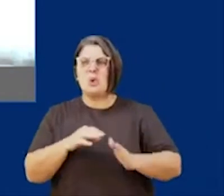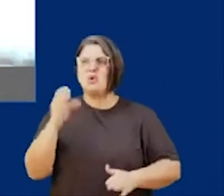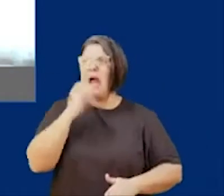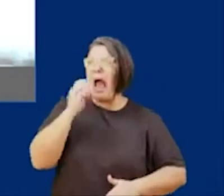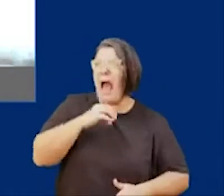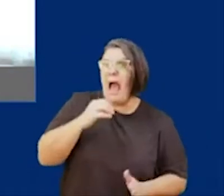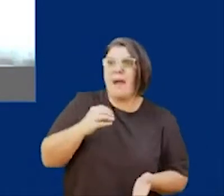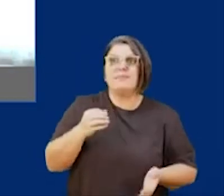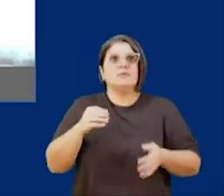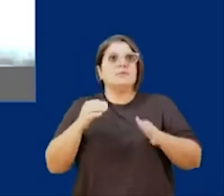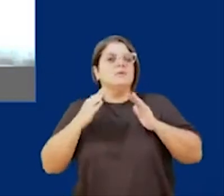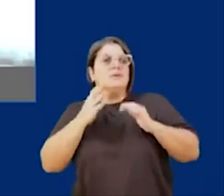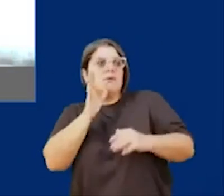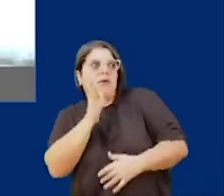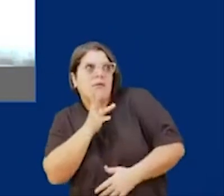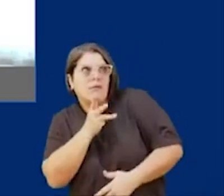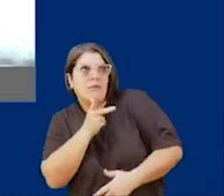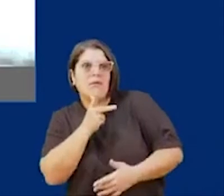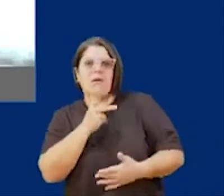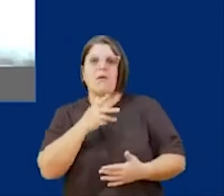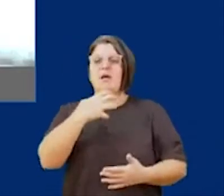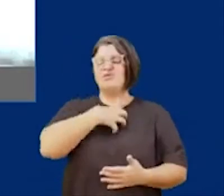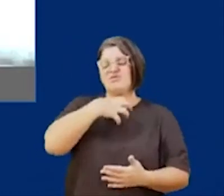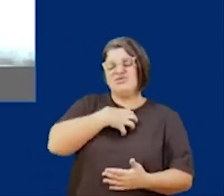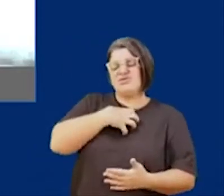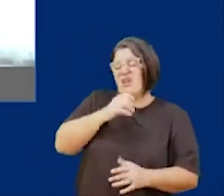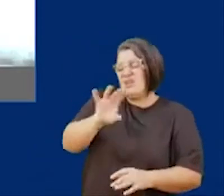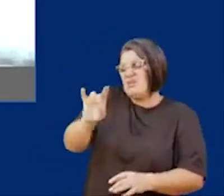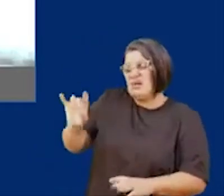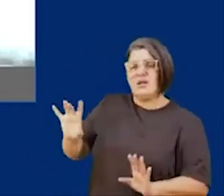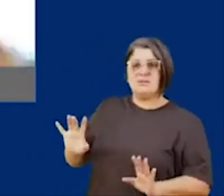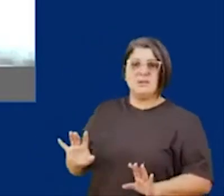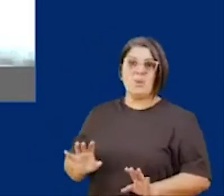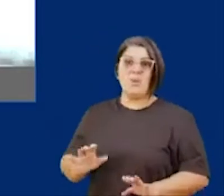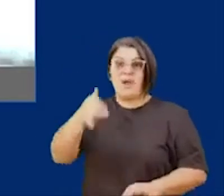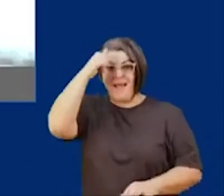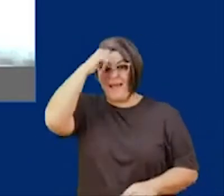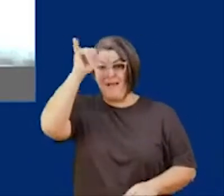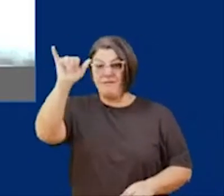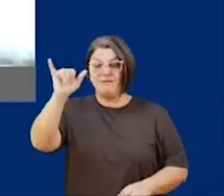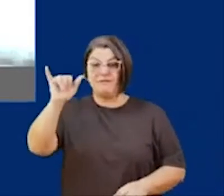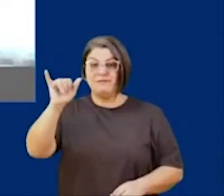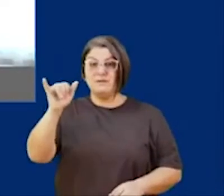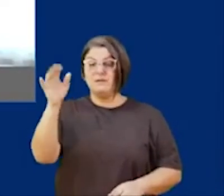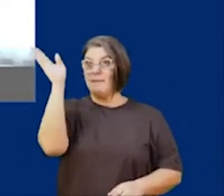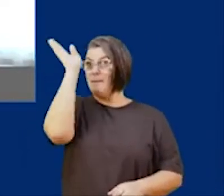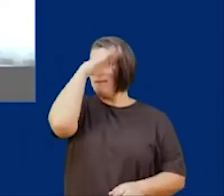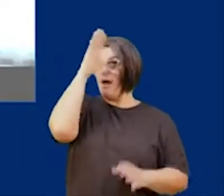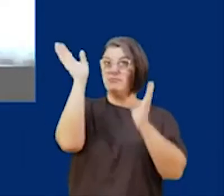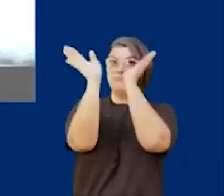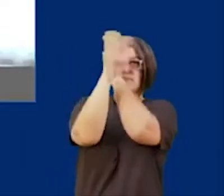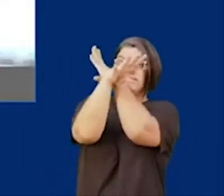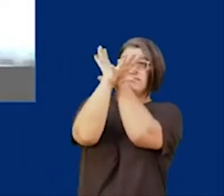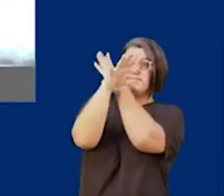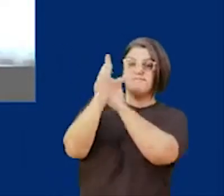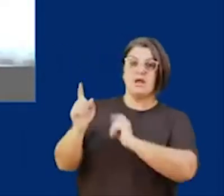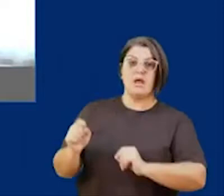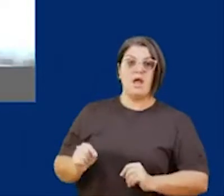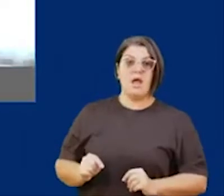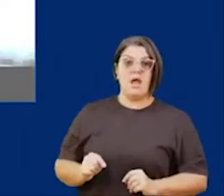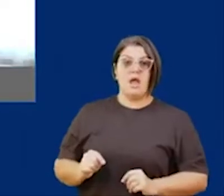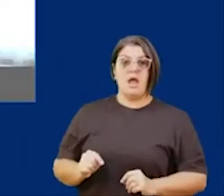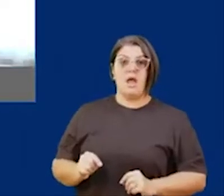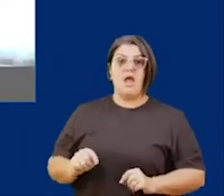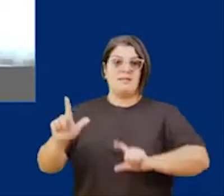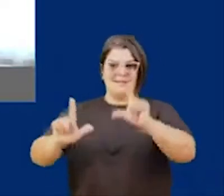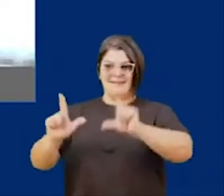momento precioso. Uma outra coisa importante é evitar as distrações, né? Evitar que a criança fique vendo programa de televisão junto,